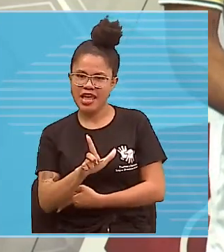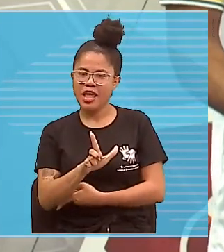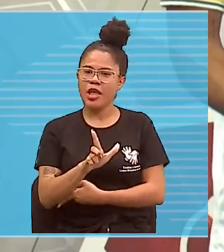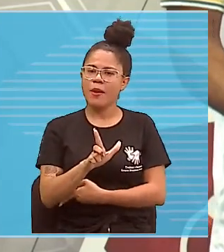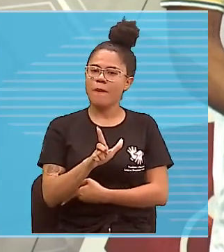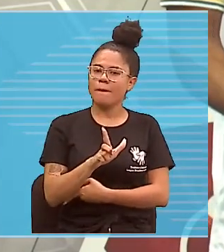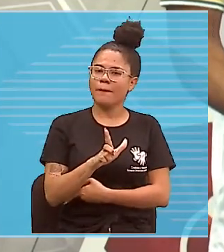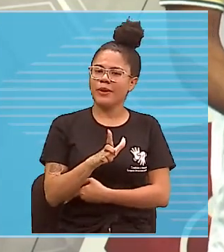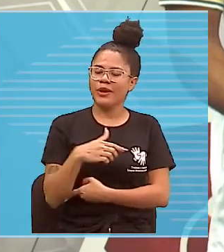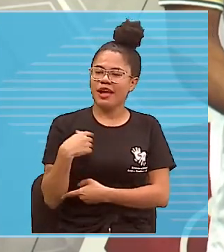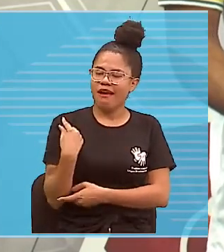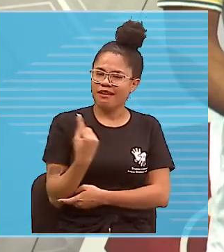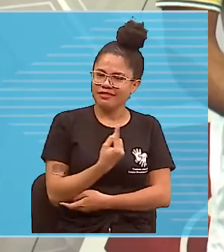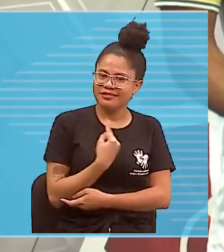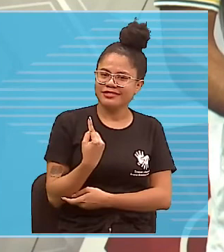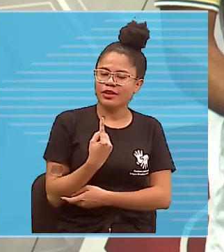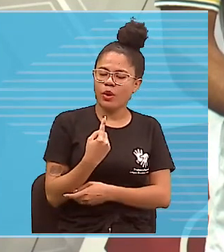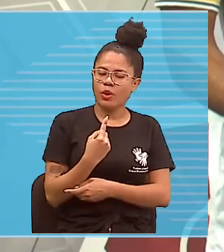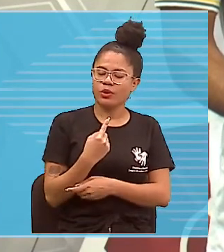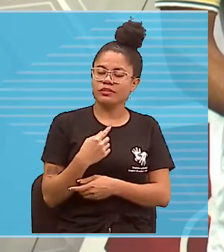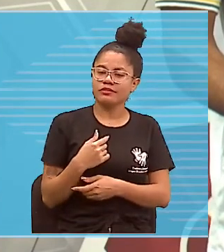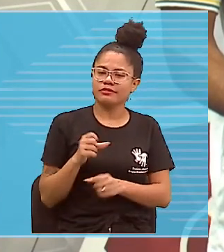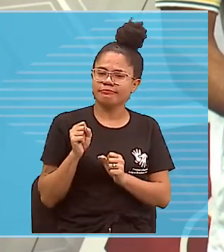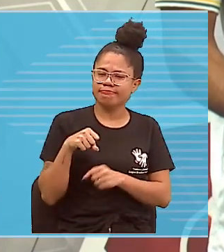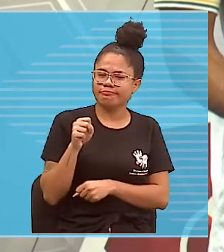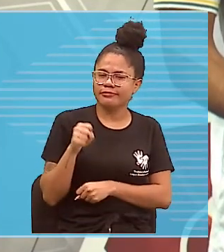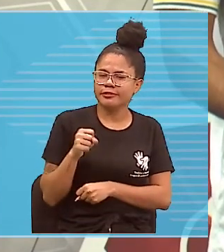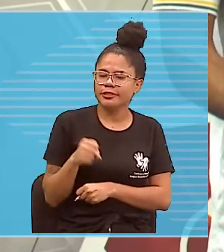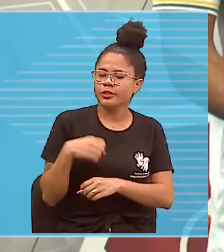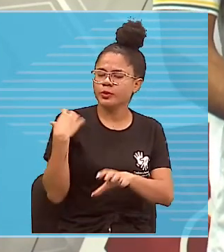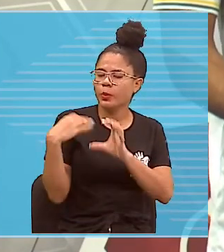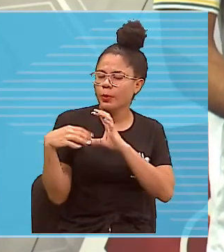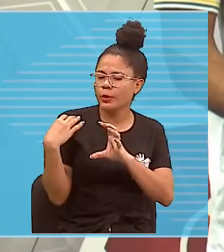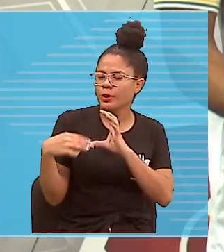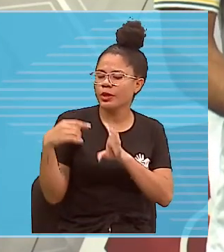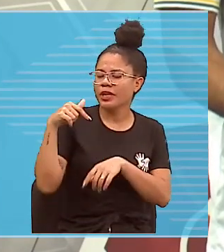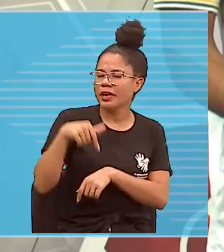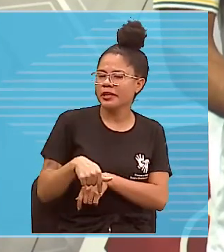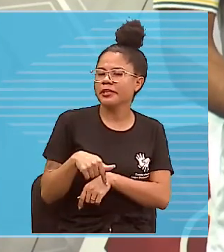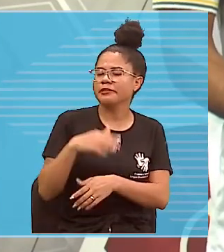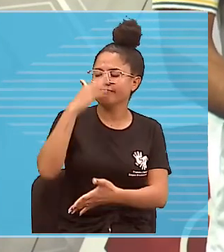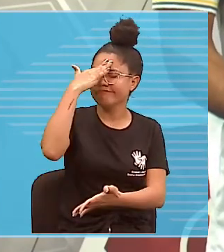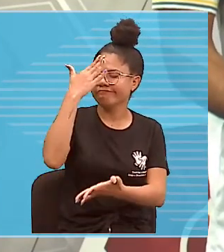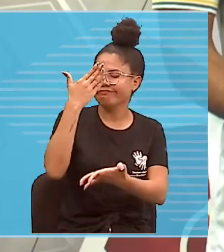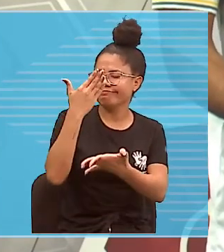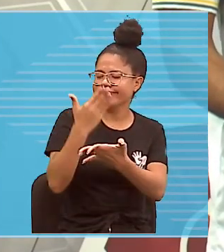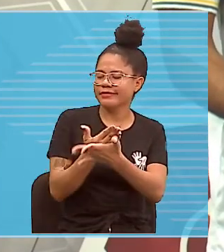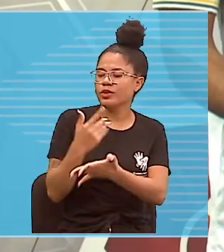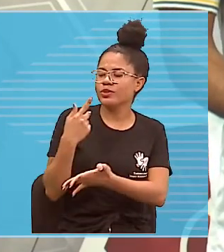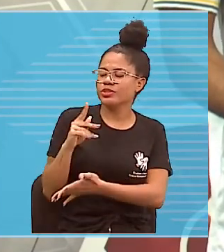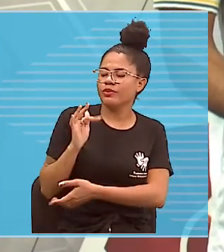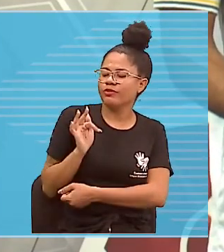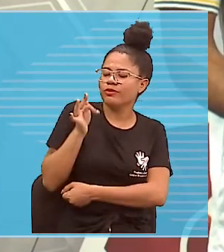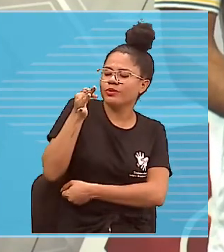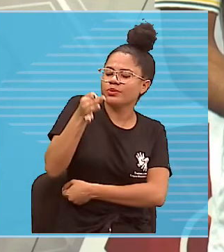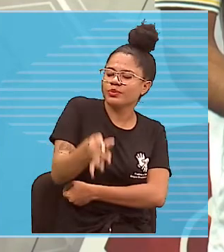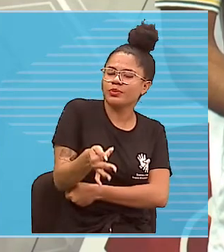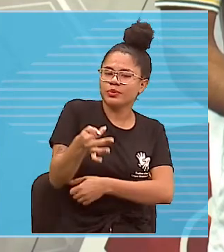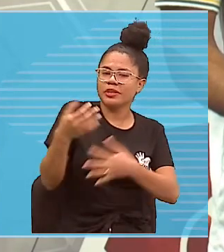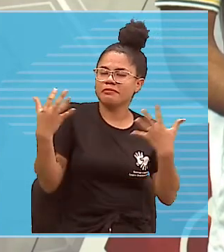apresentação. Um aluno tão brilhante, se comunica bem. Eu tenho certeza que o seu futuro aí é cheio